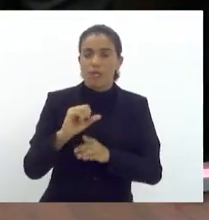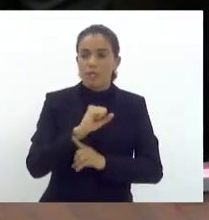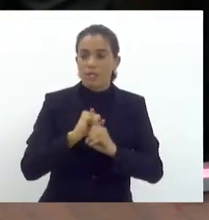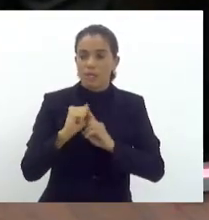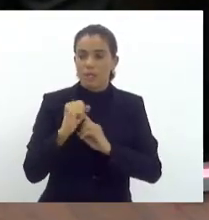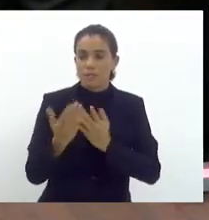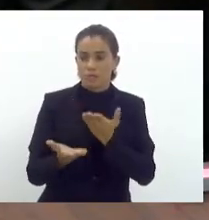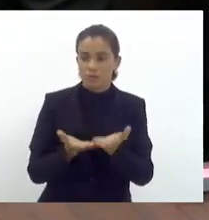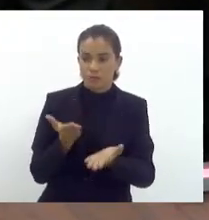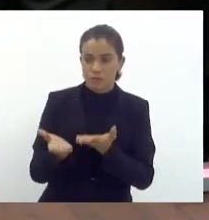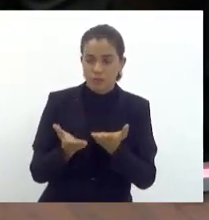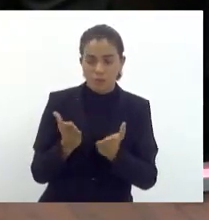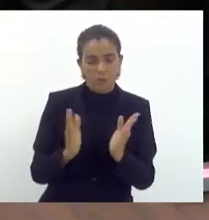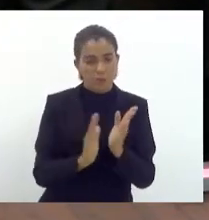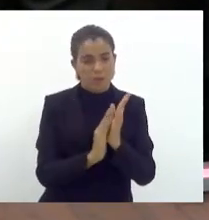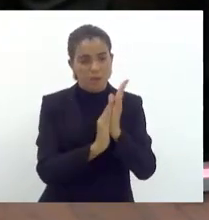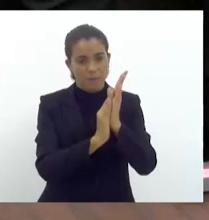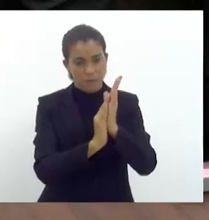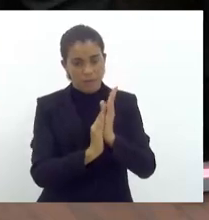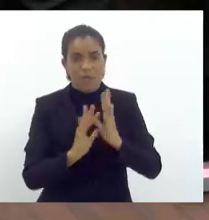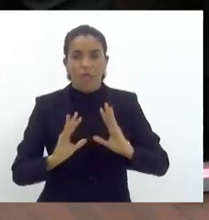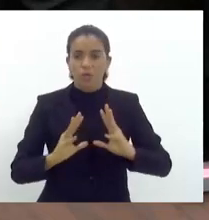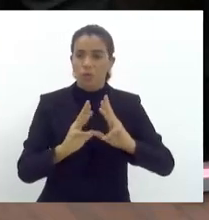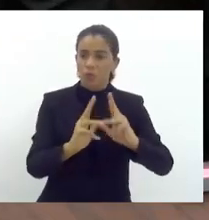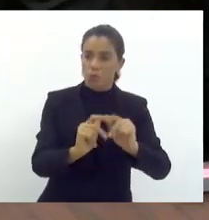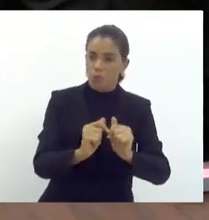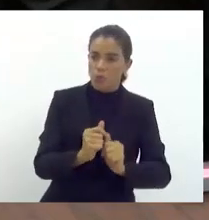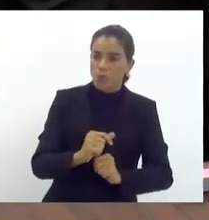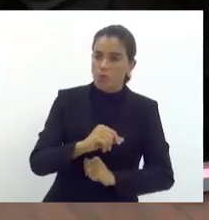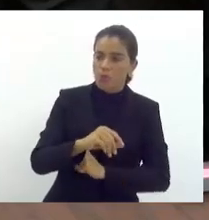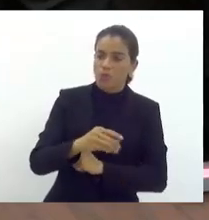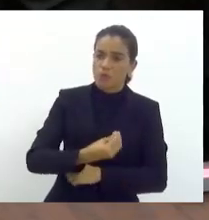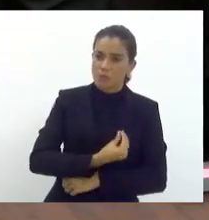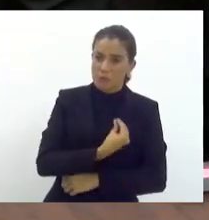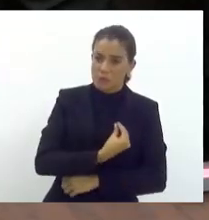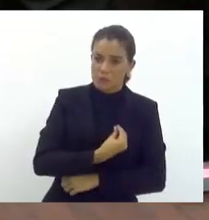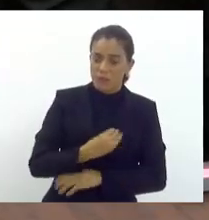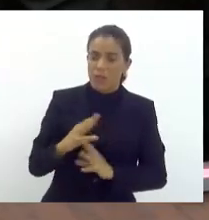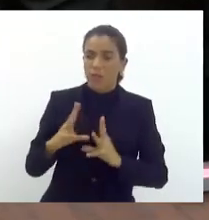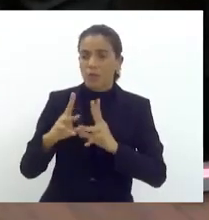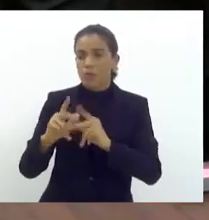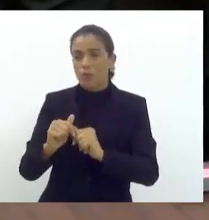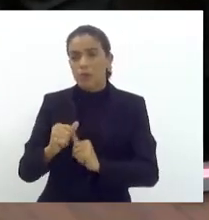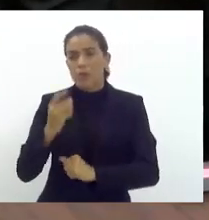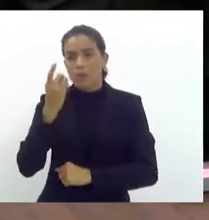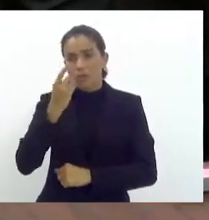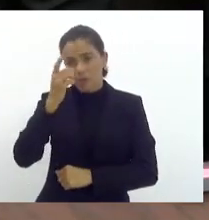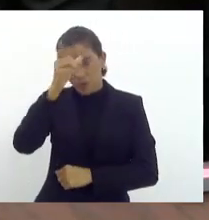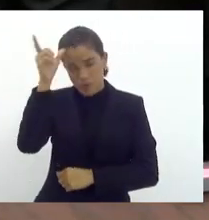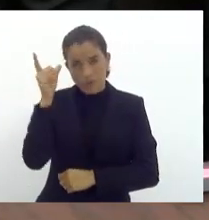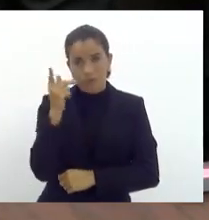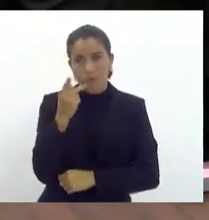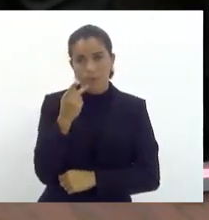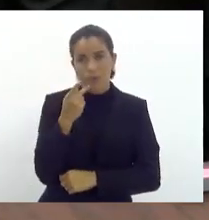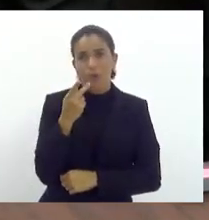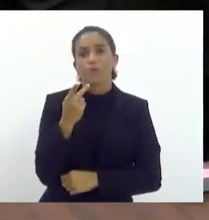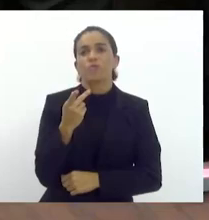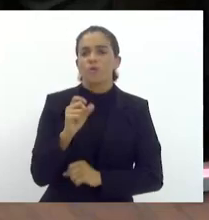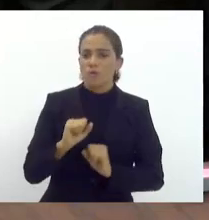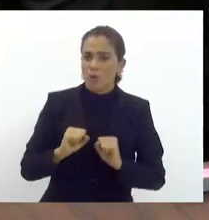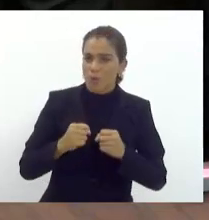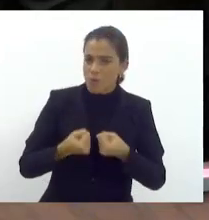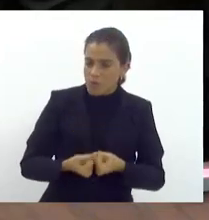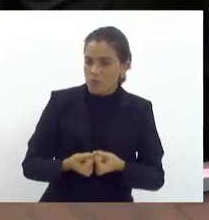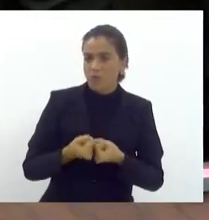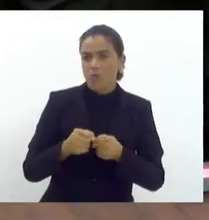social então parabenizar todos os agentes envolvidos parabenizar o Deputado Luiz Paulo agradecer a fala e dizer que foi um esforço do